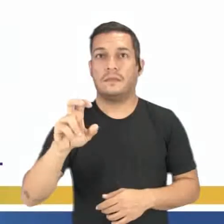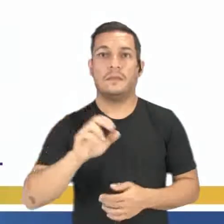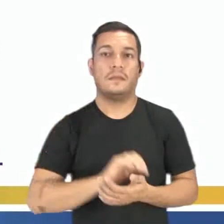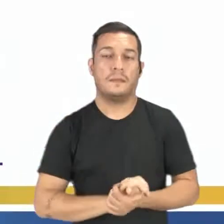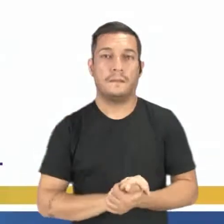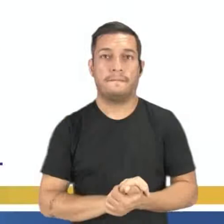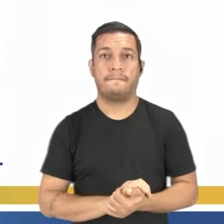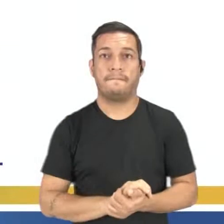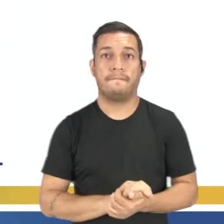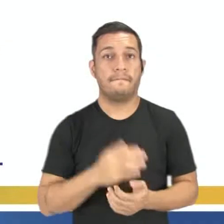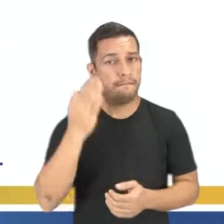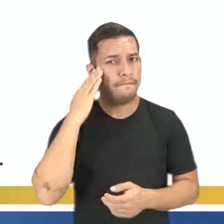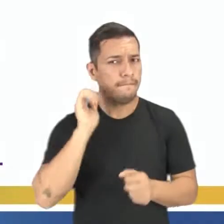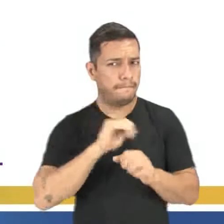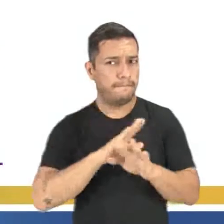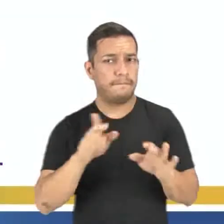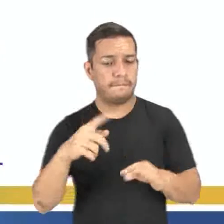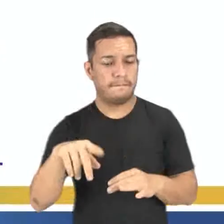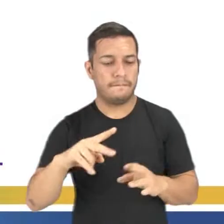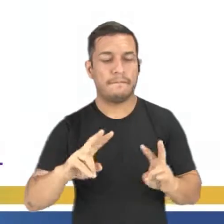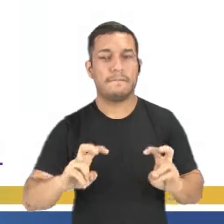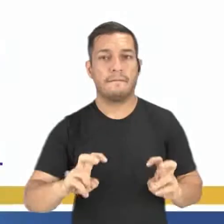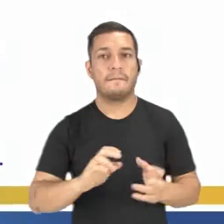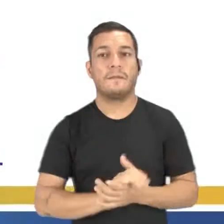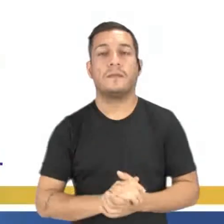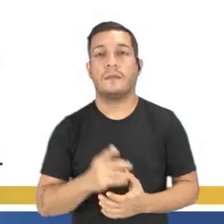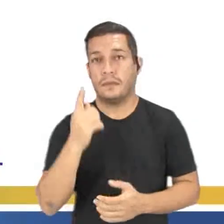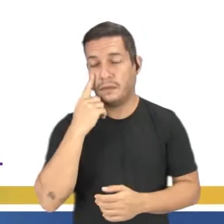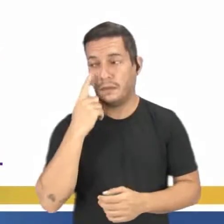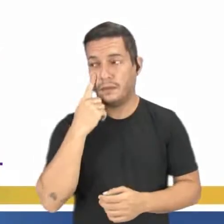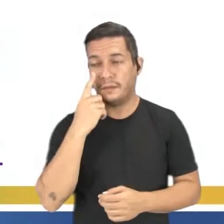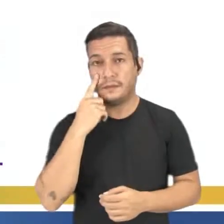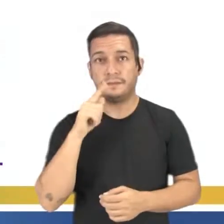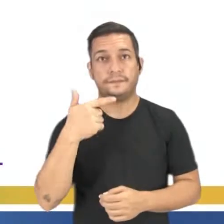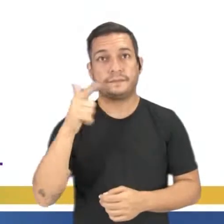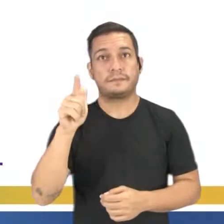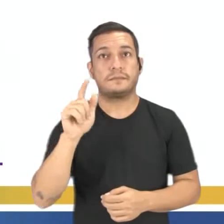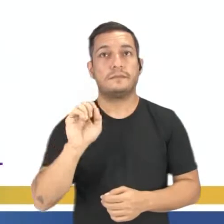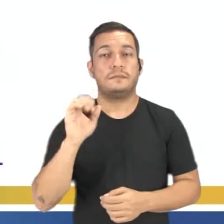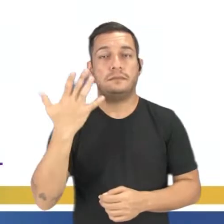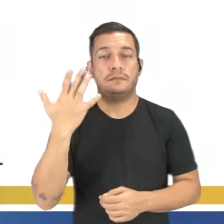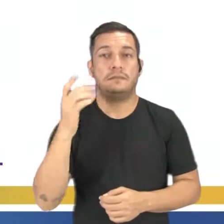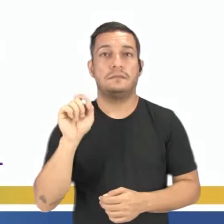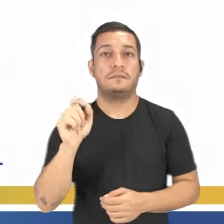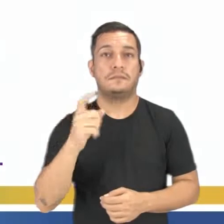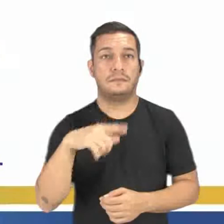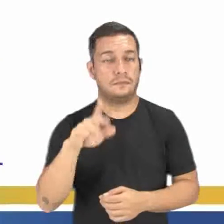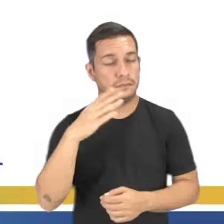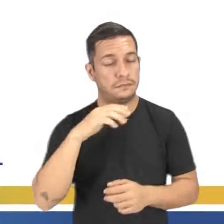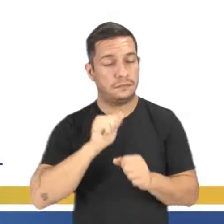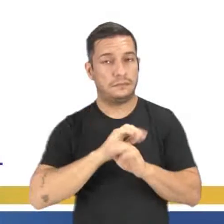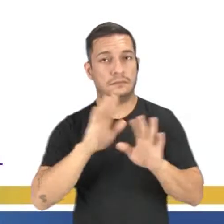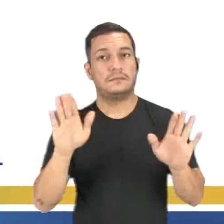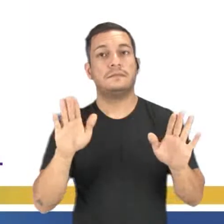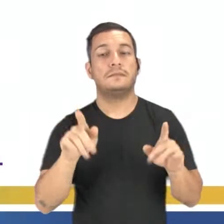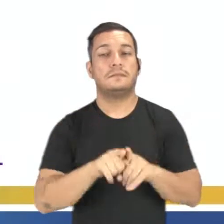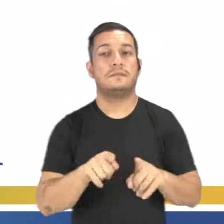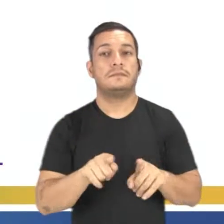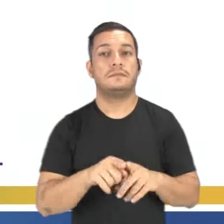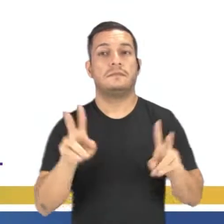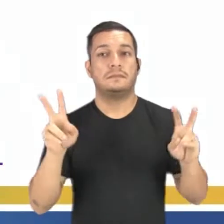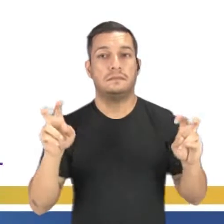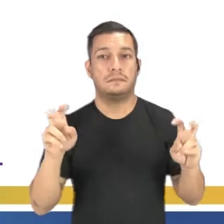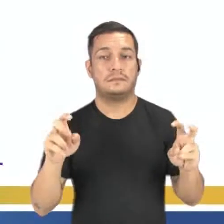1.384,50, ok? Ficou claro para você? Então, vejamos então outras situações para deixarmos mais claro ainda